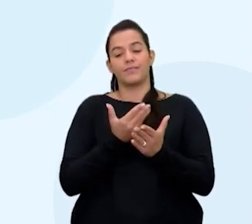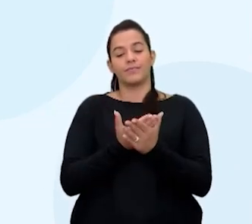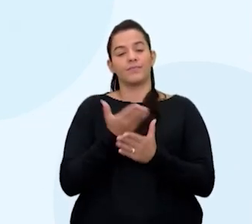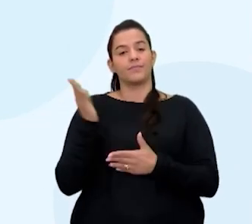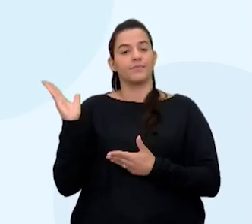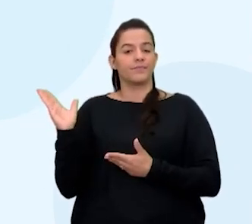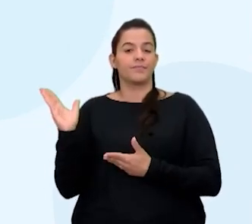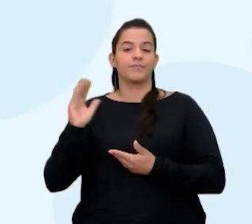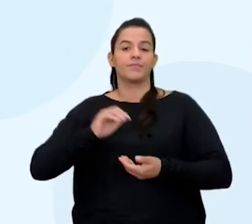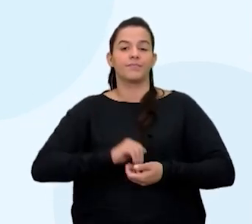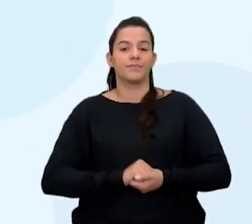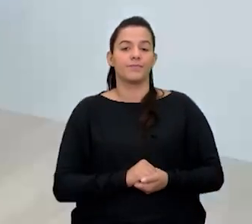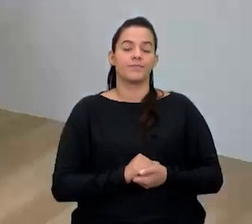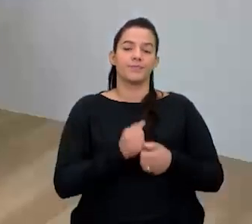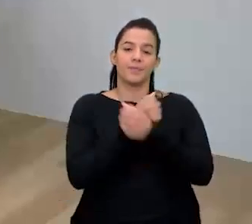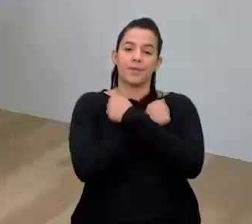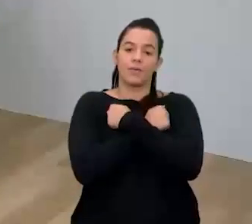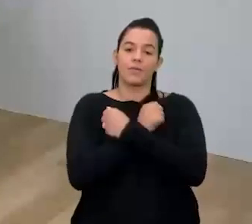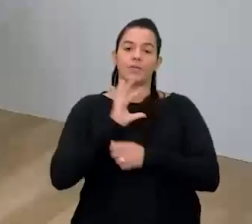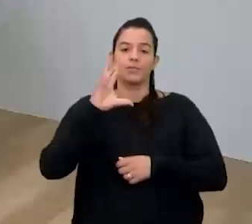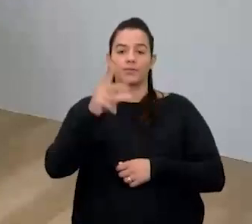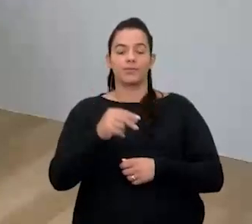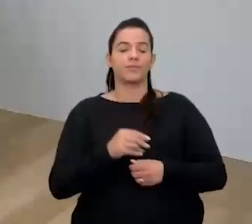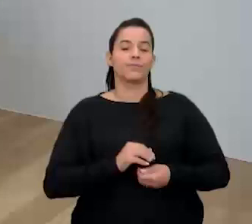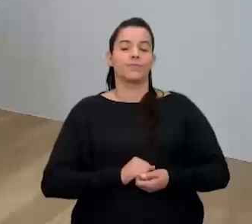de avaliar a aula de hoje. Um abraço a todas e